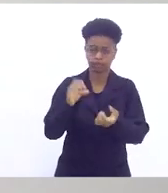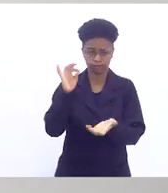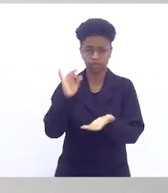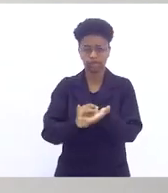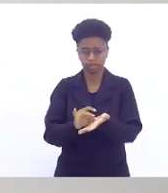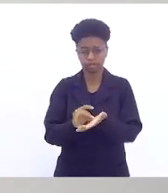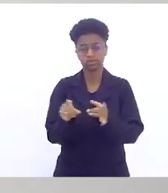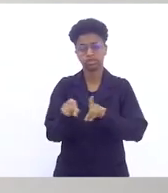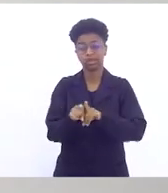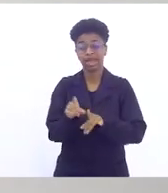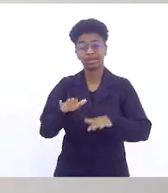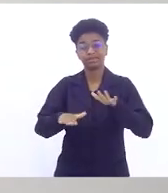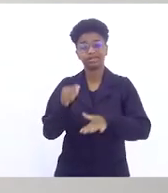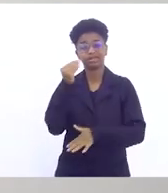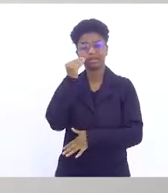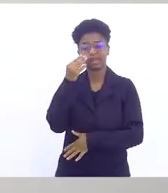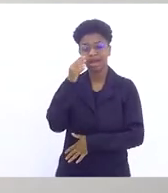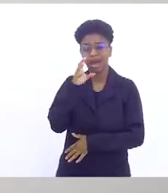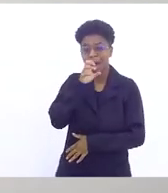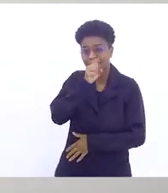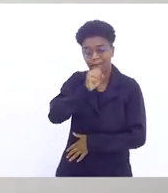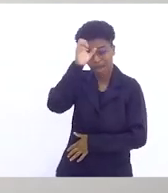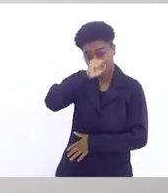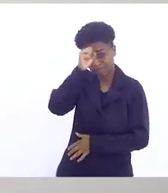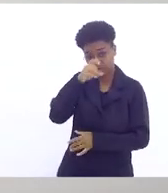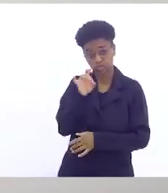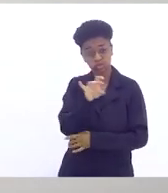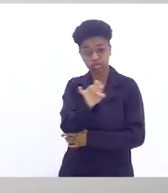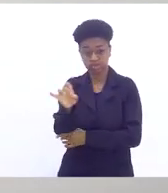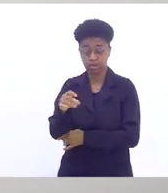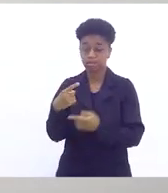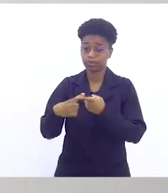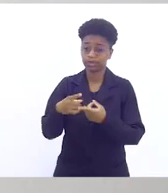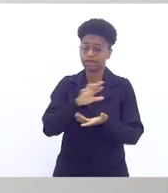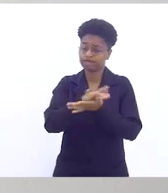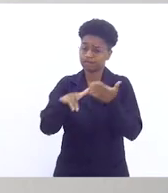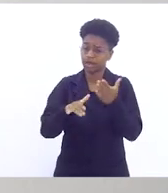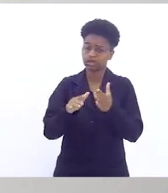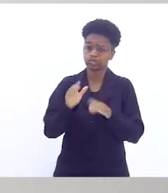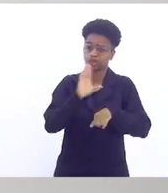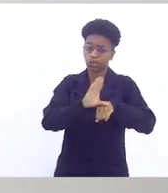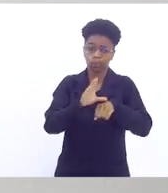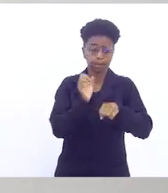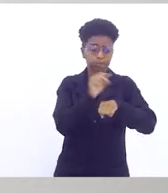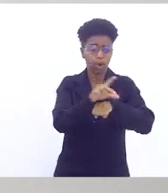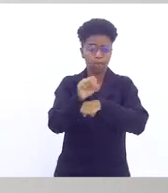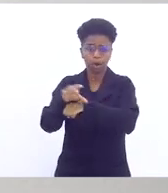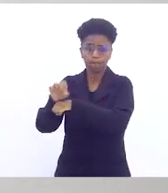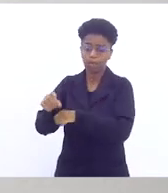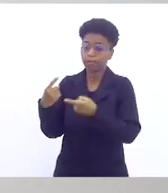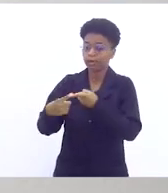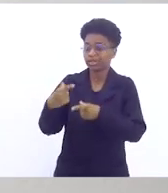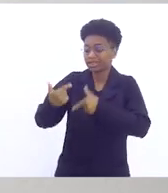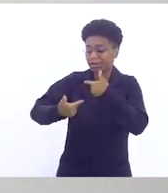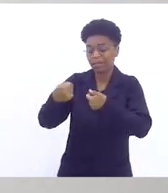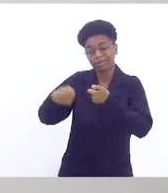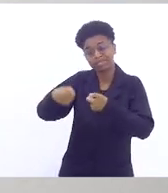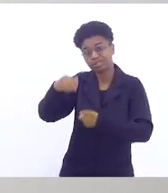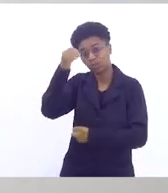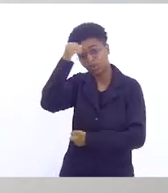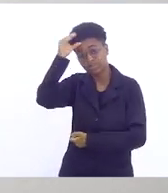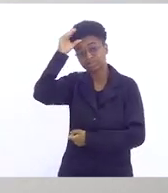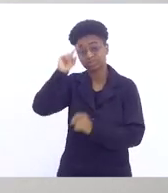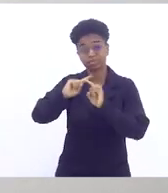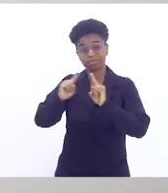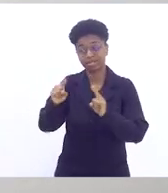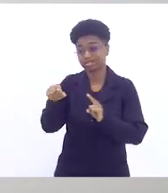para aprender muitas vezes por conta própria né é muitos aqui fazem cursos porque o seu trabalho demanda esse conhecimento que